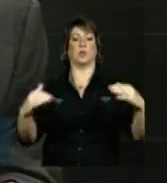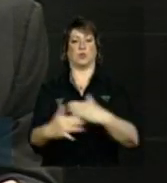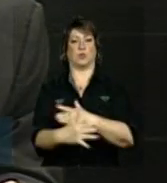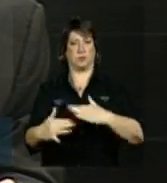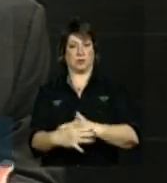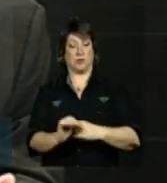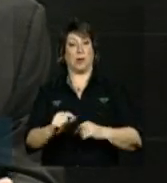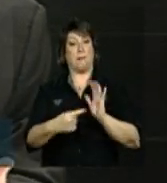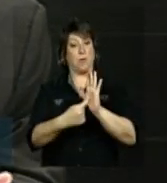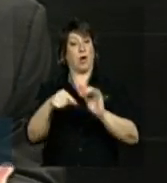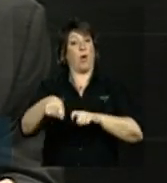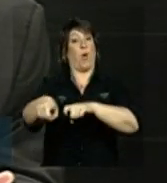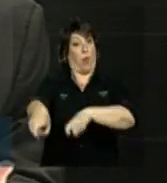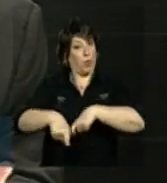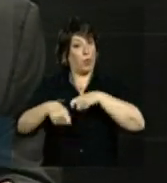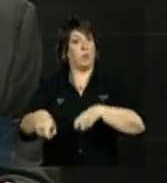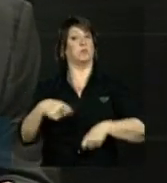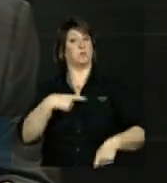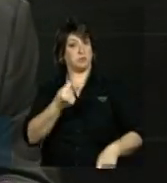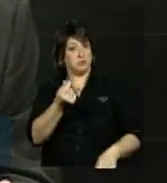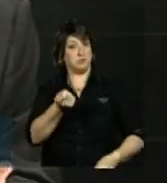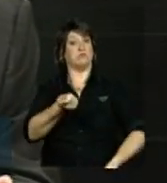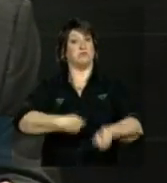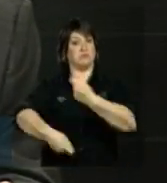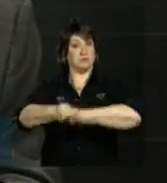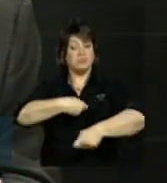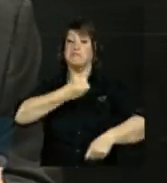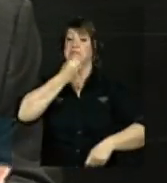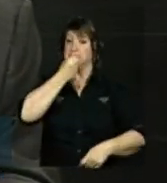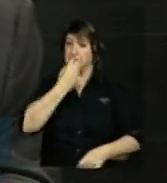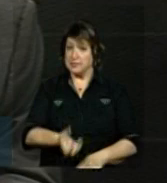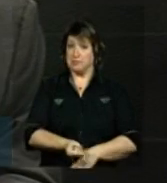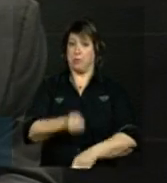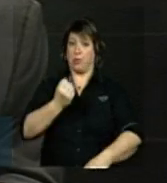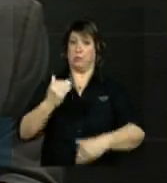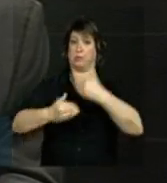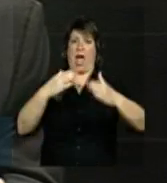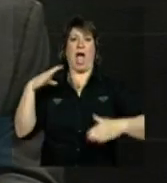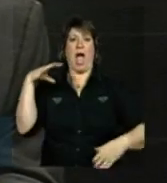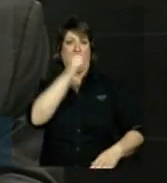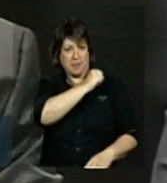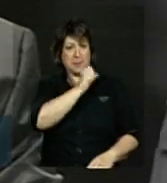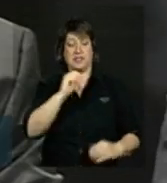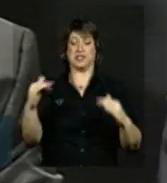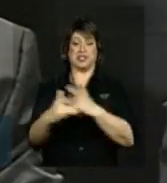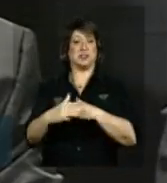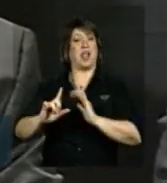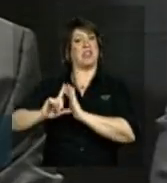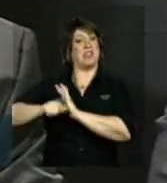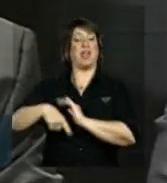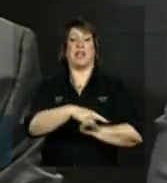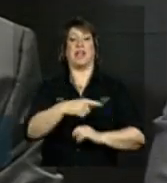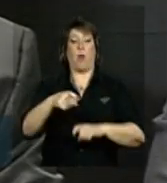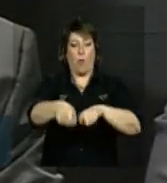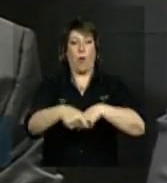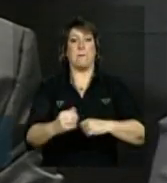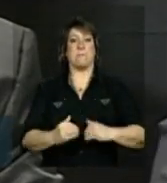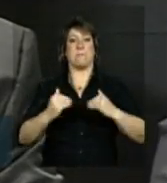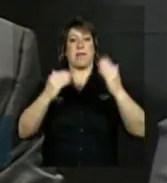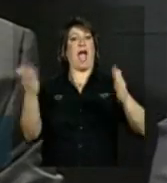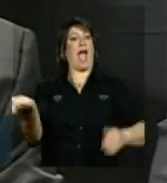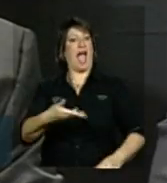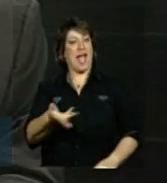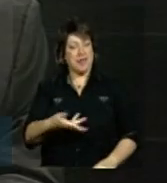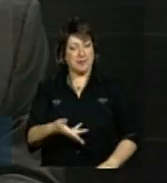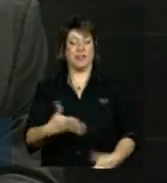no rural, a resposta tem sido, inclusive, mais contundente e mais rápida do que no meio urbano. Então, acho que isso é